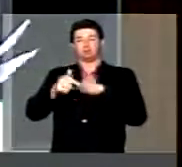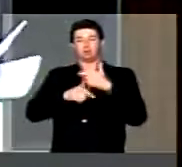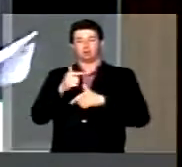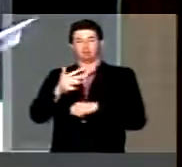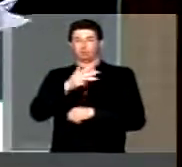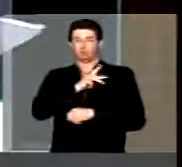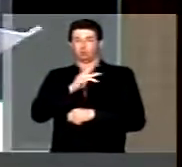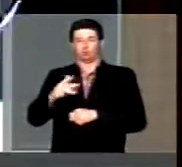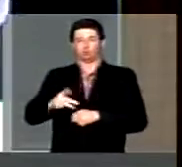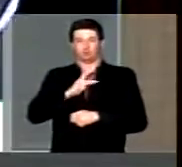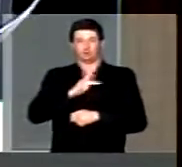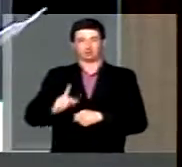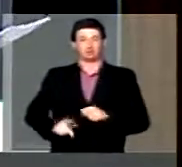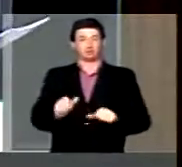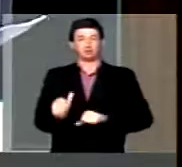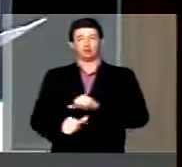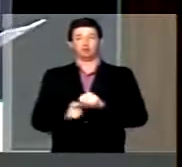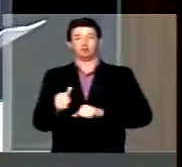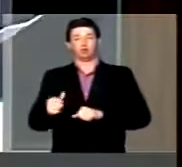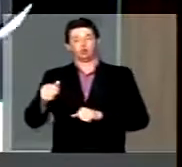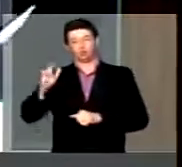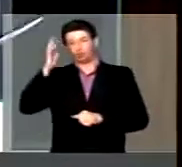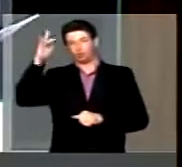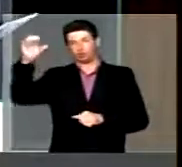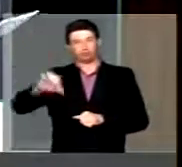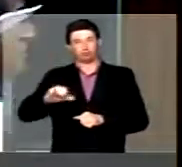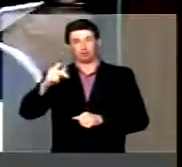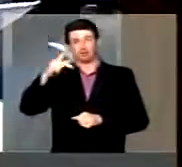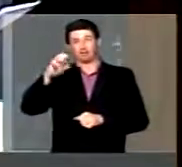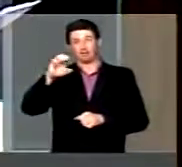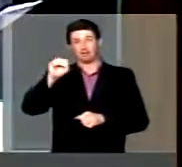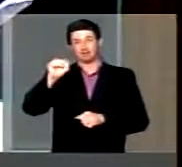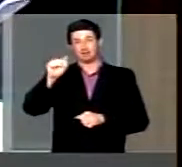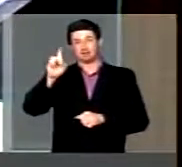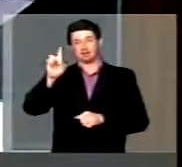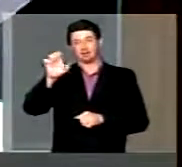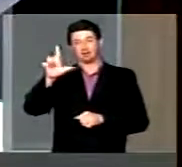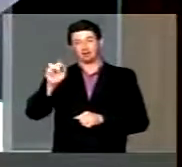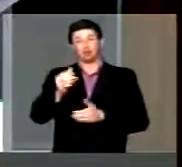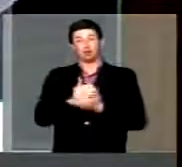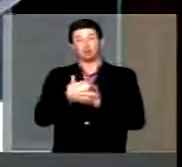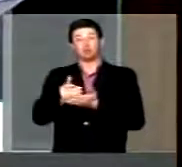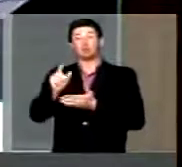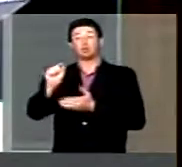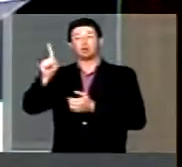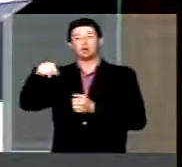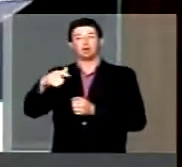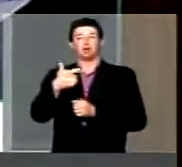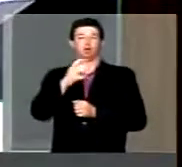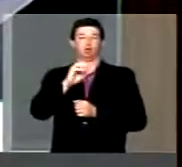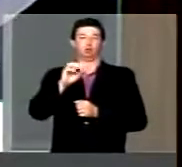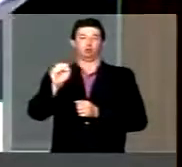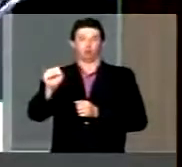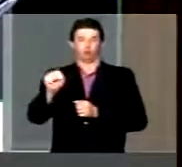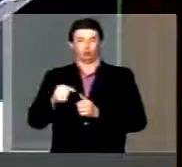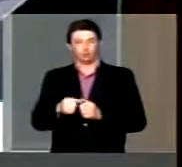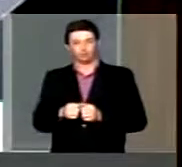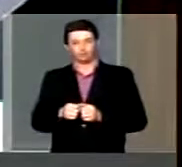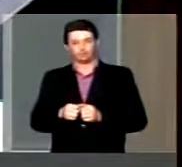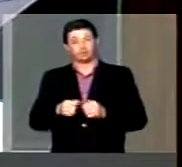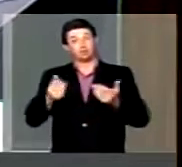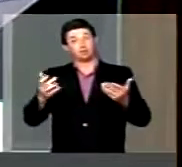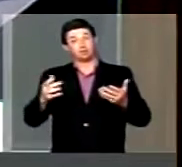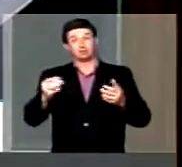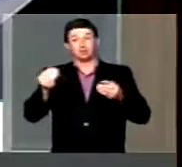Lula, transformou-se em pesadelo. Pesadelo que tem origem lá em 2008, quando,